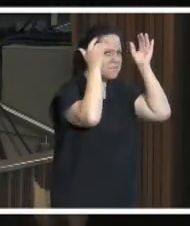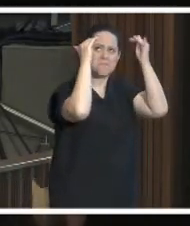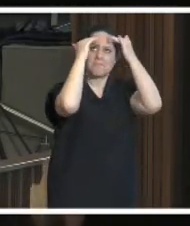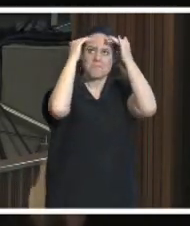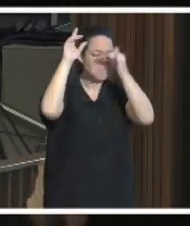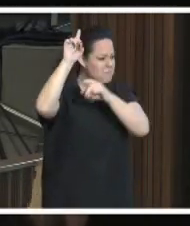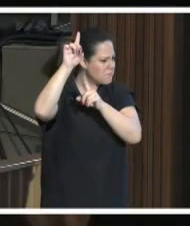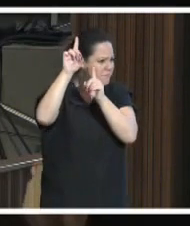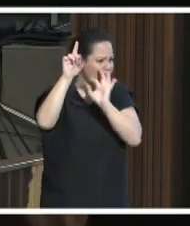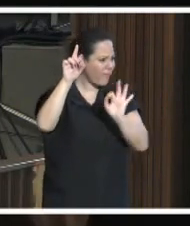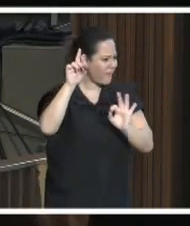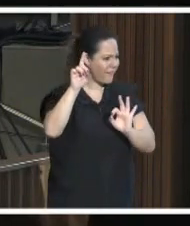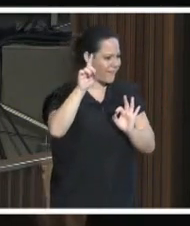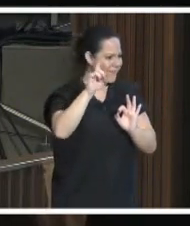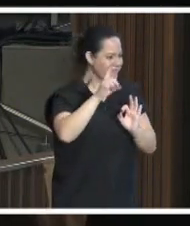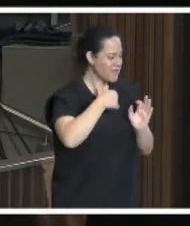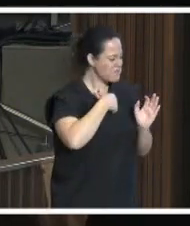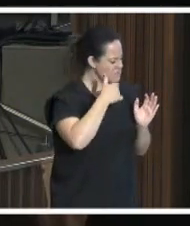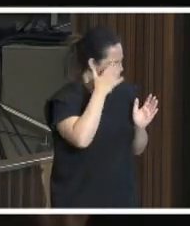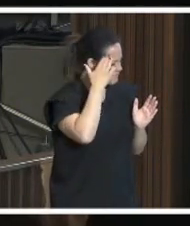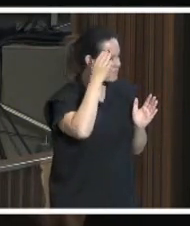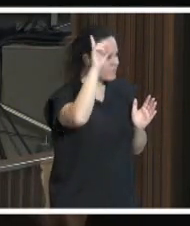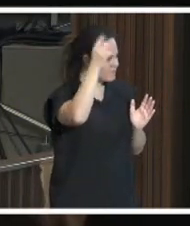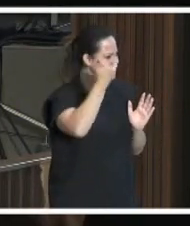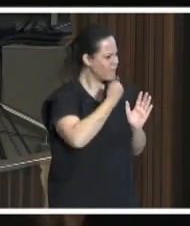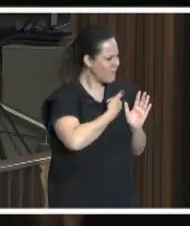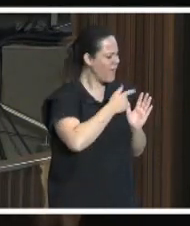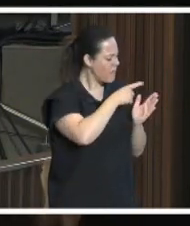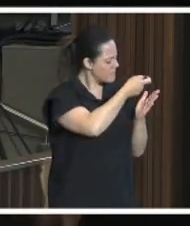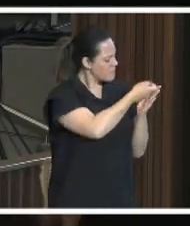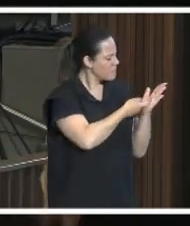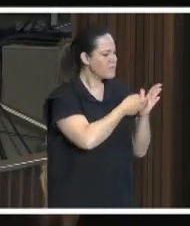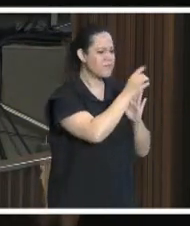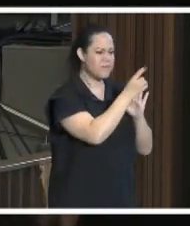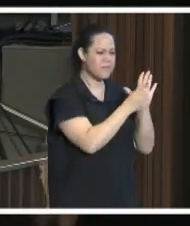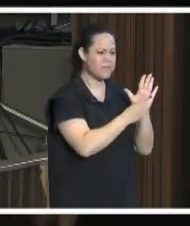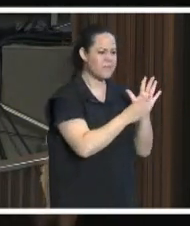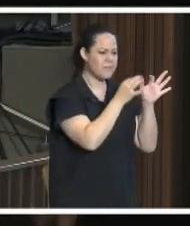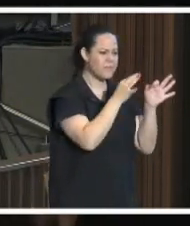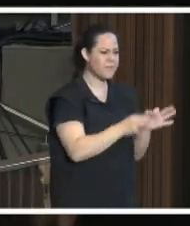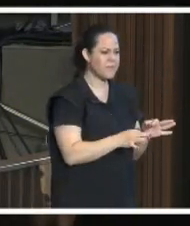horário. Um Deus que faz mover a estrela e o seu brilho